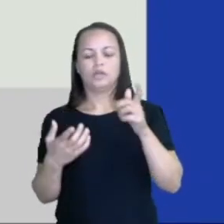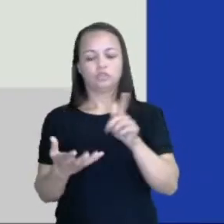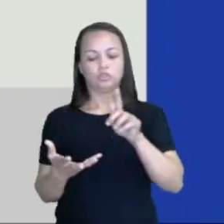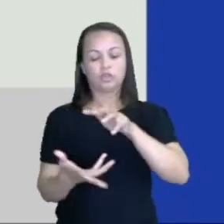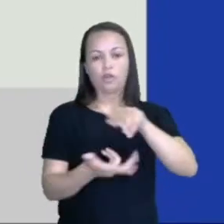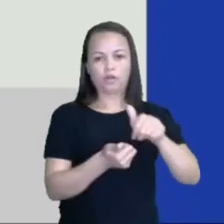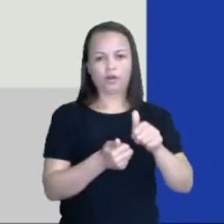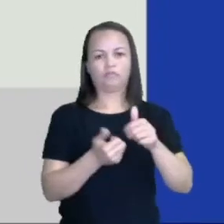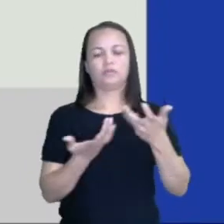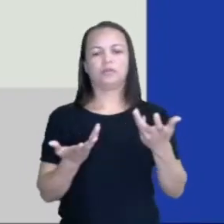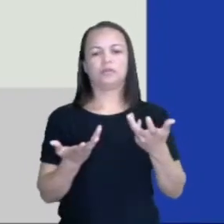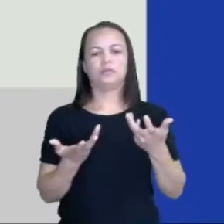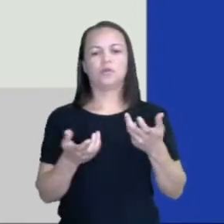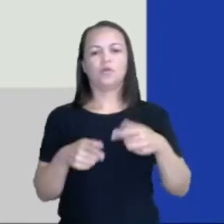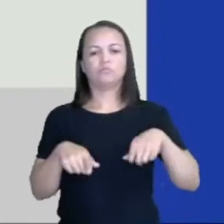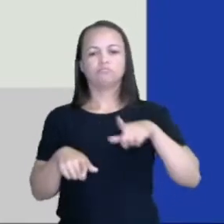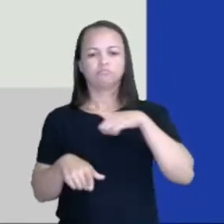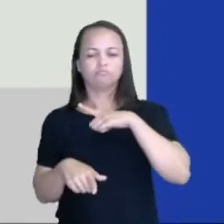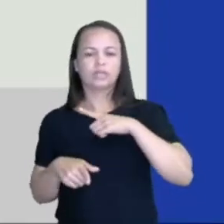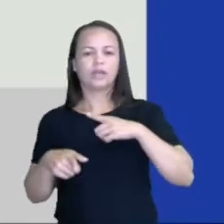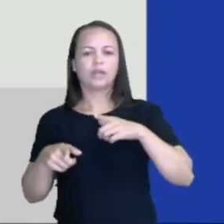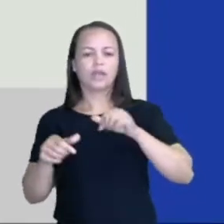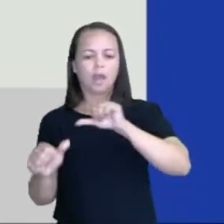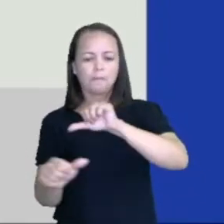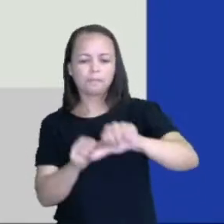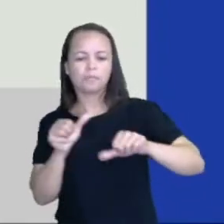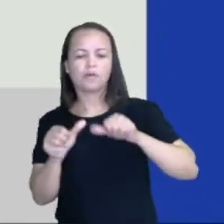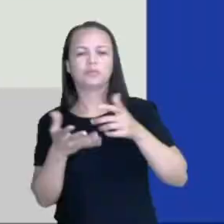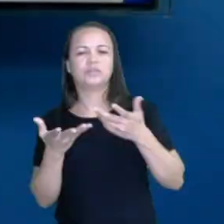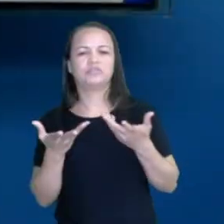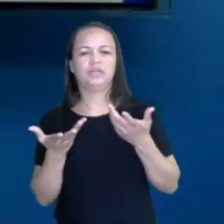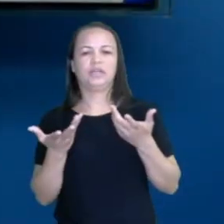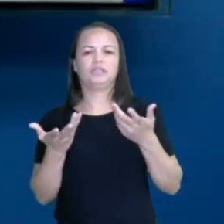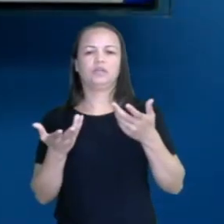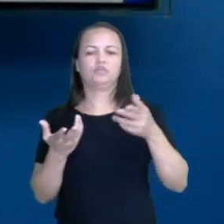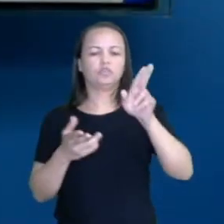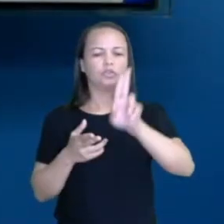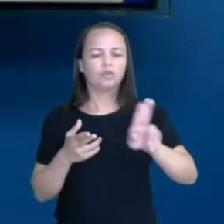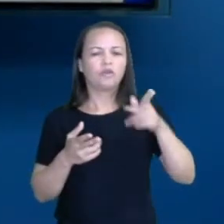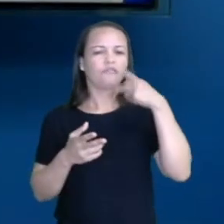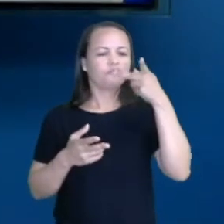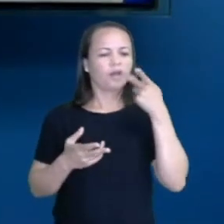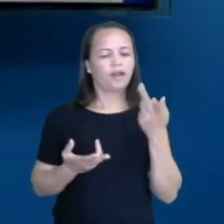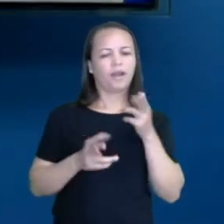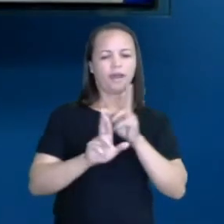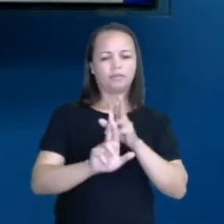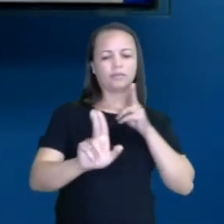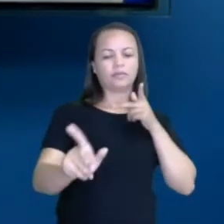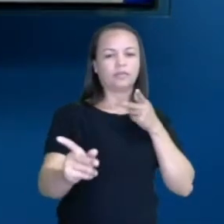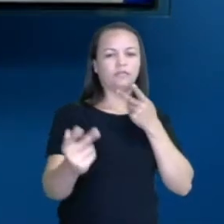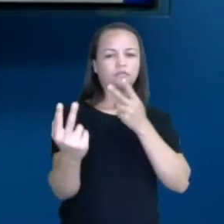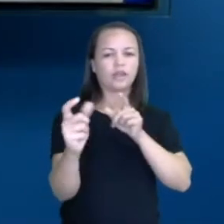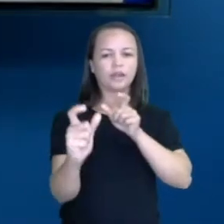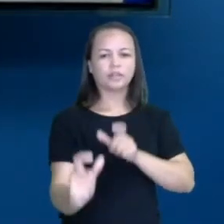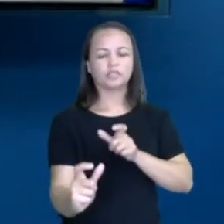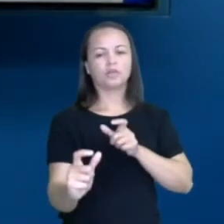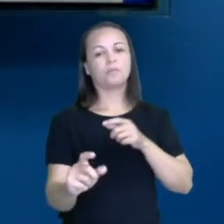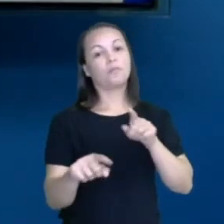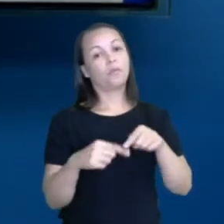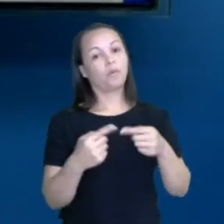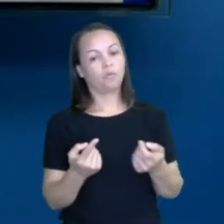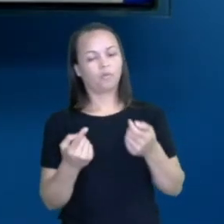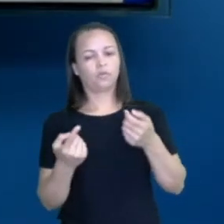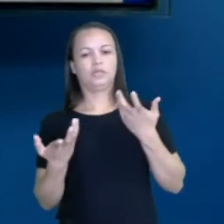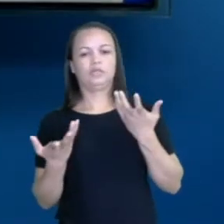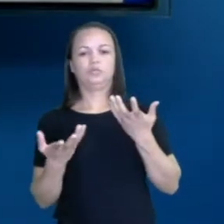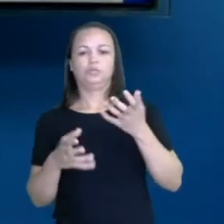essa modificação na forma de você se dirigir a uma pessoa, de você utilizar a língua por conta da localização, por conta